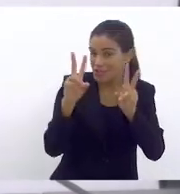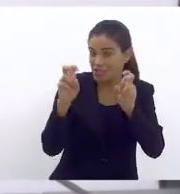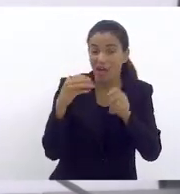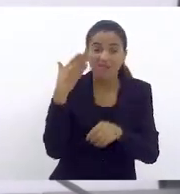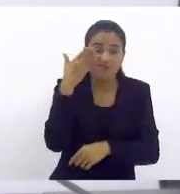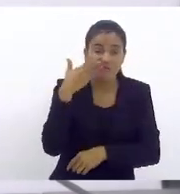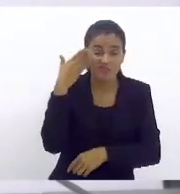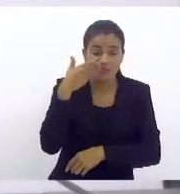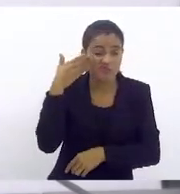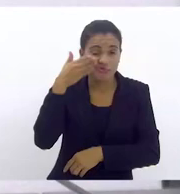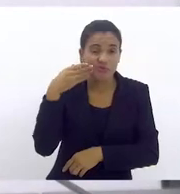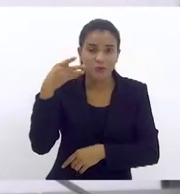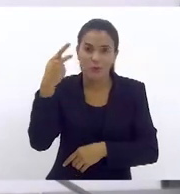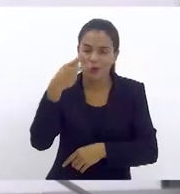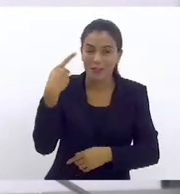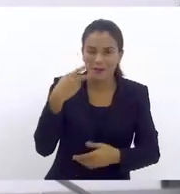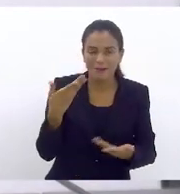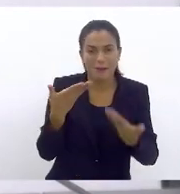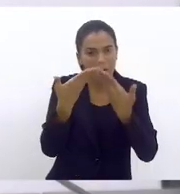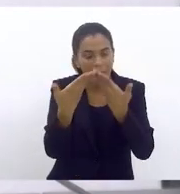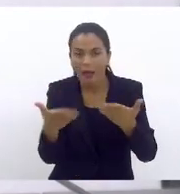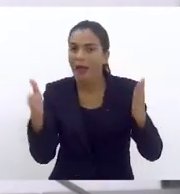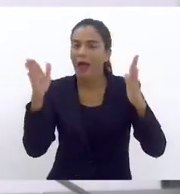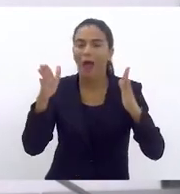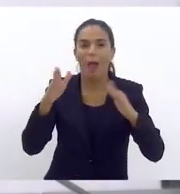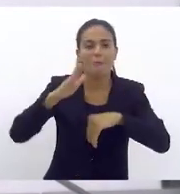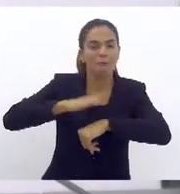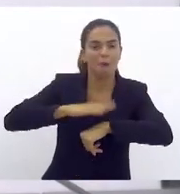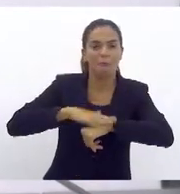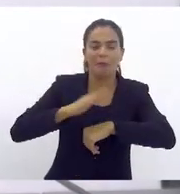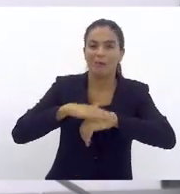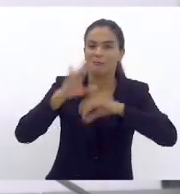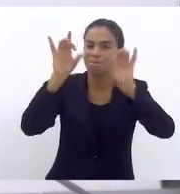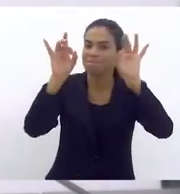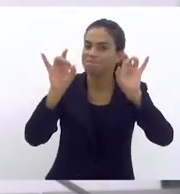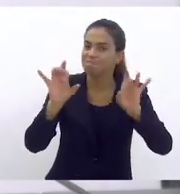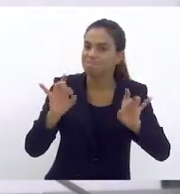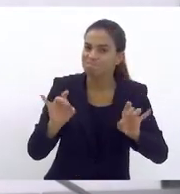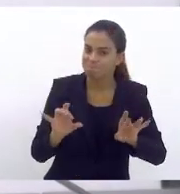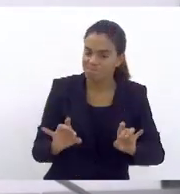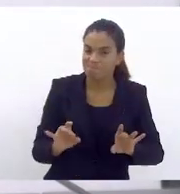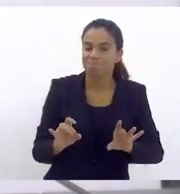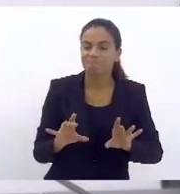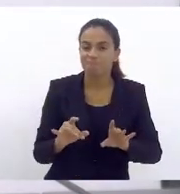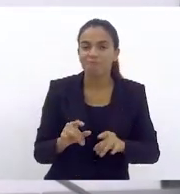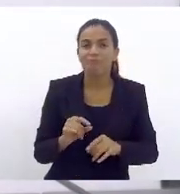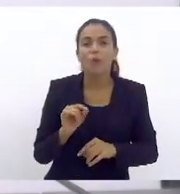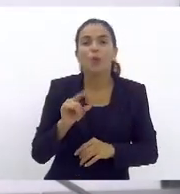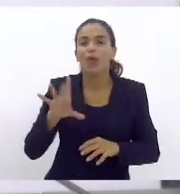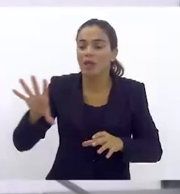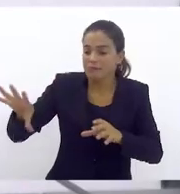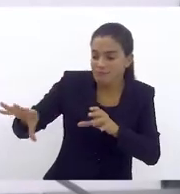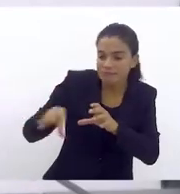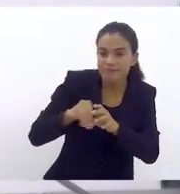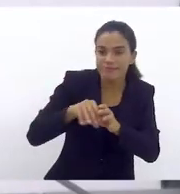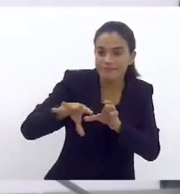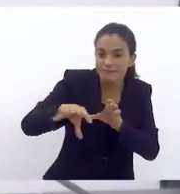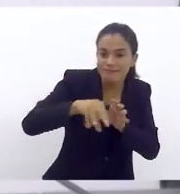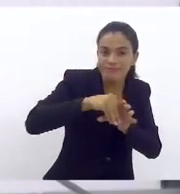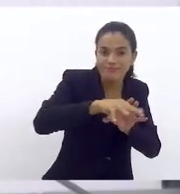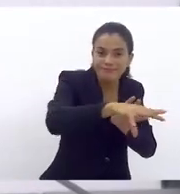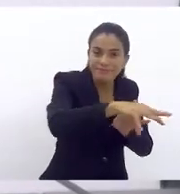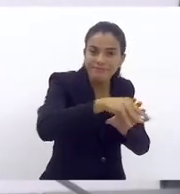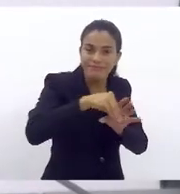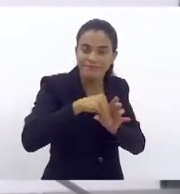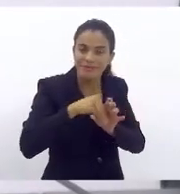Então acho que se abre nesse momento uma um momento precioso né disso entrar no processo